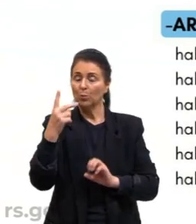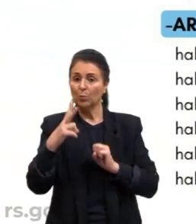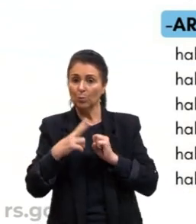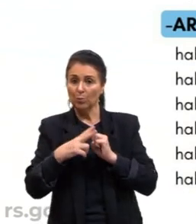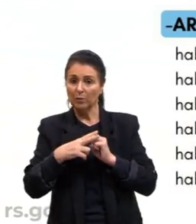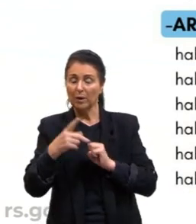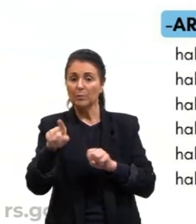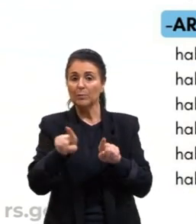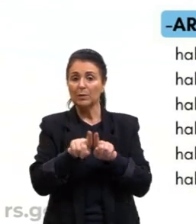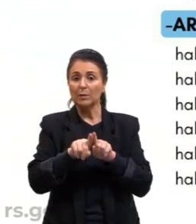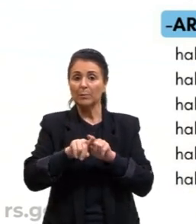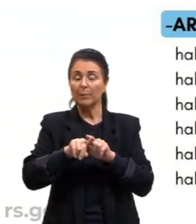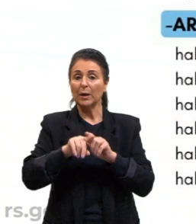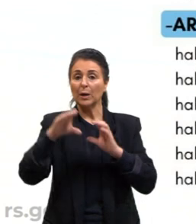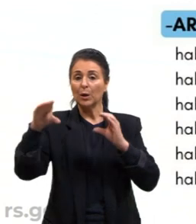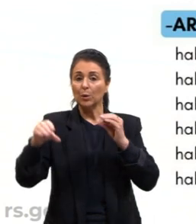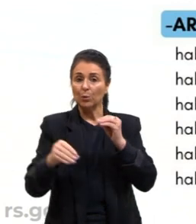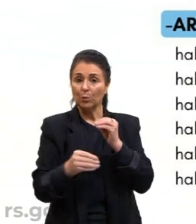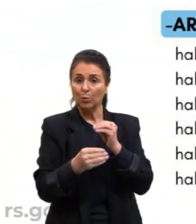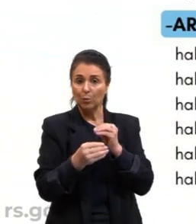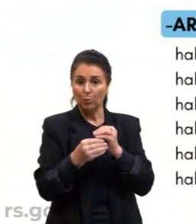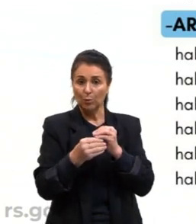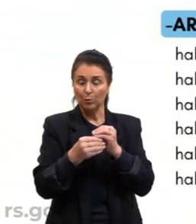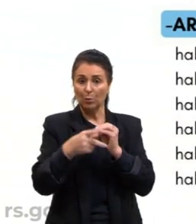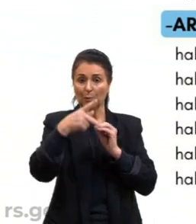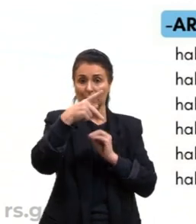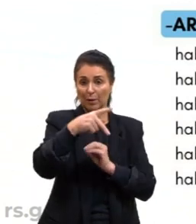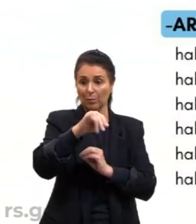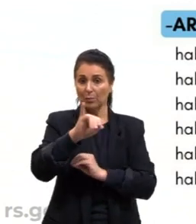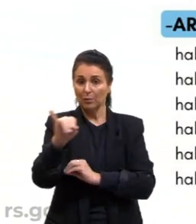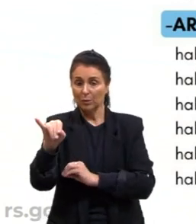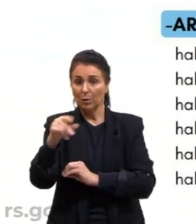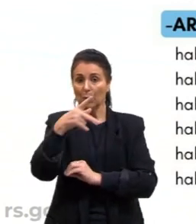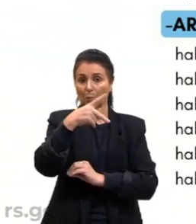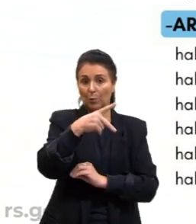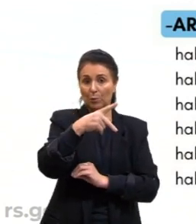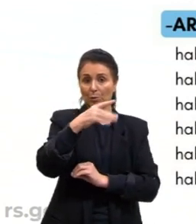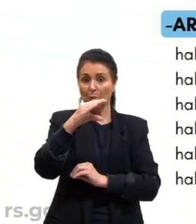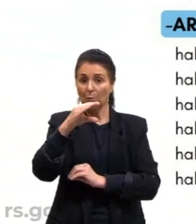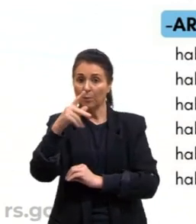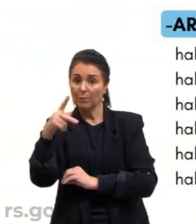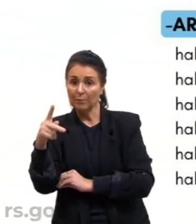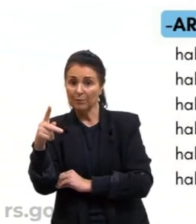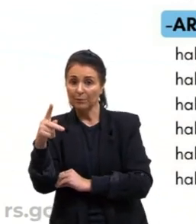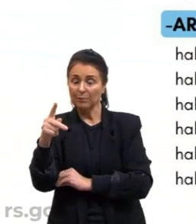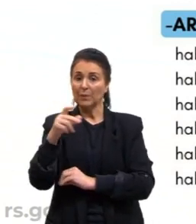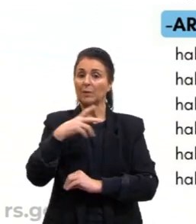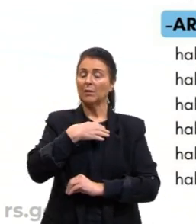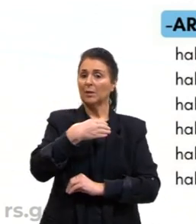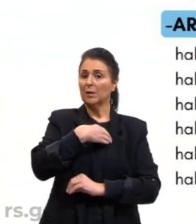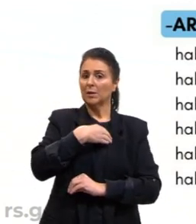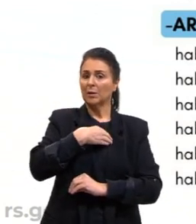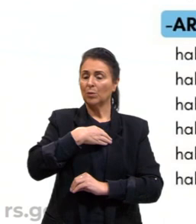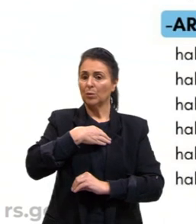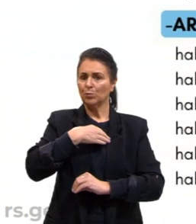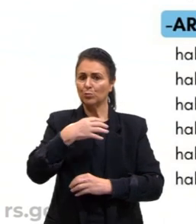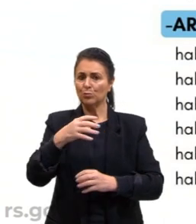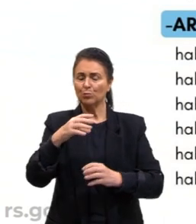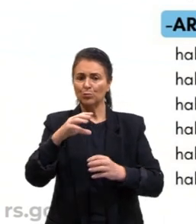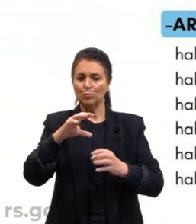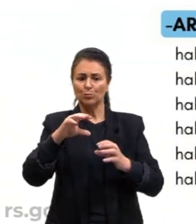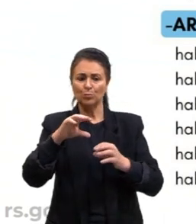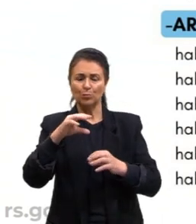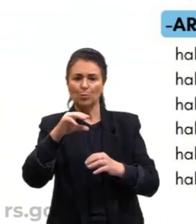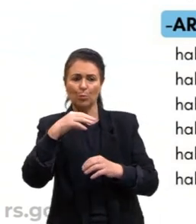e também no modo composto o Pretérito Perfeito e o Plus com a perfeito está aí o modo composto